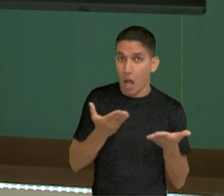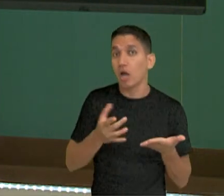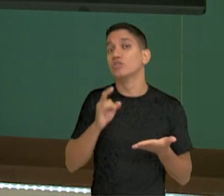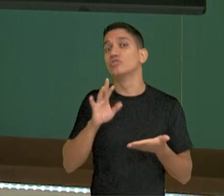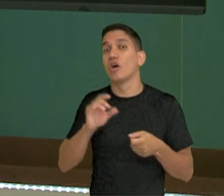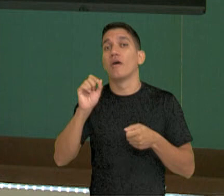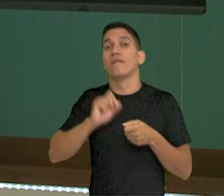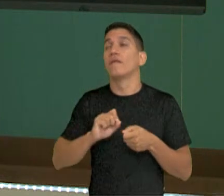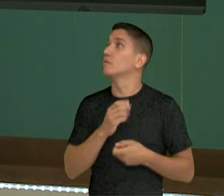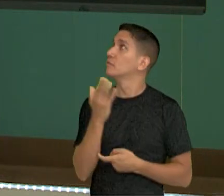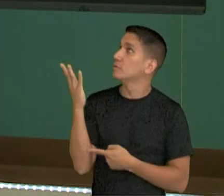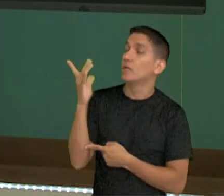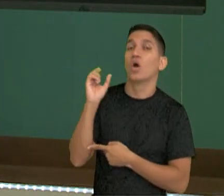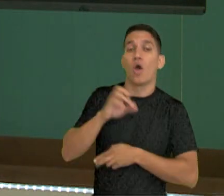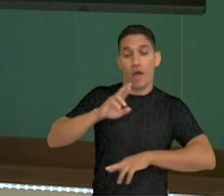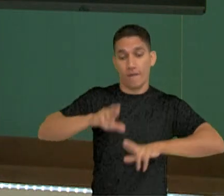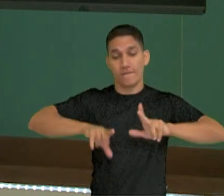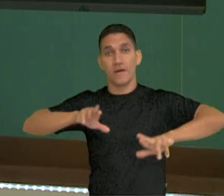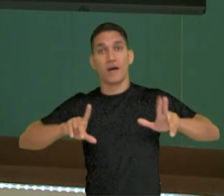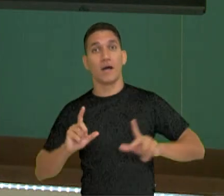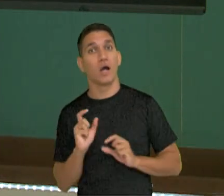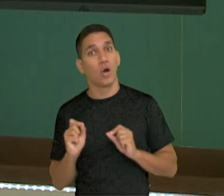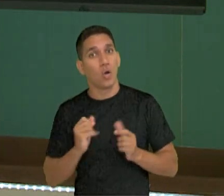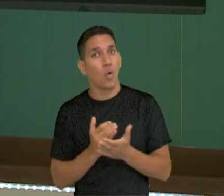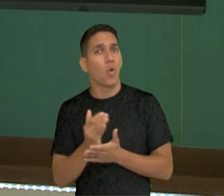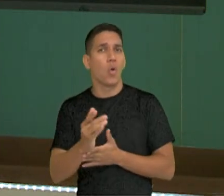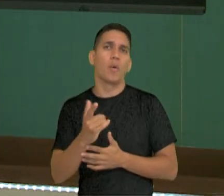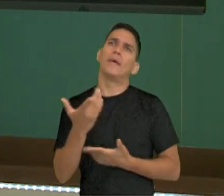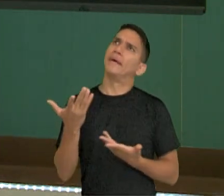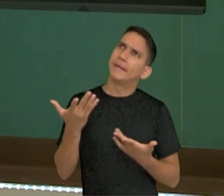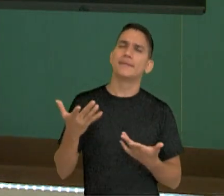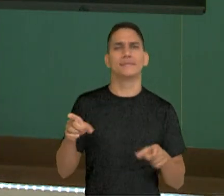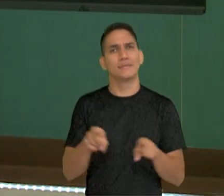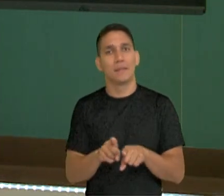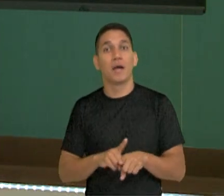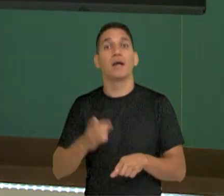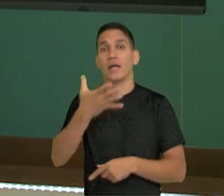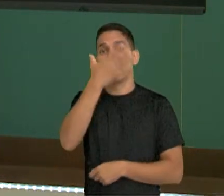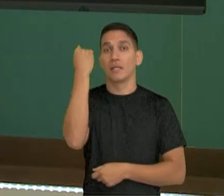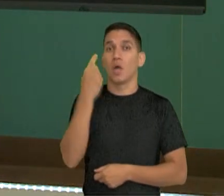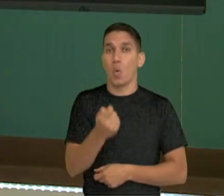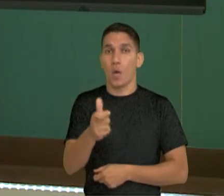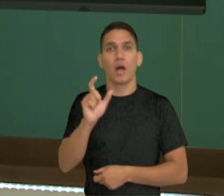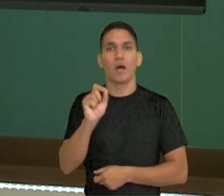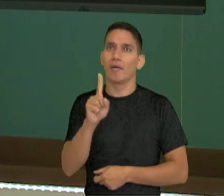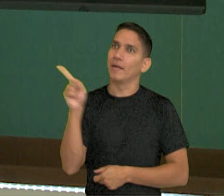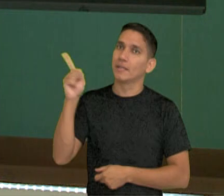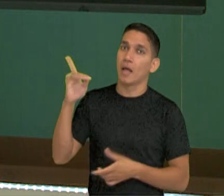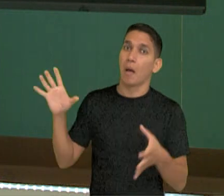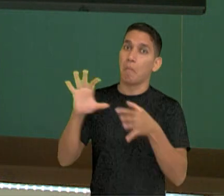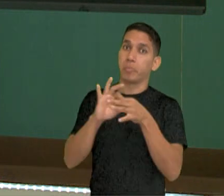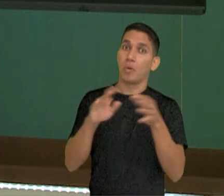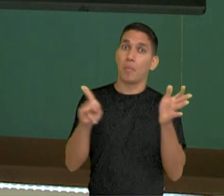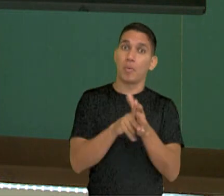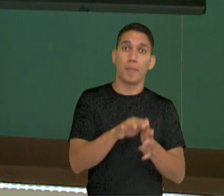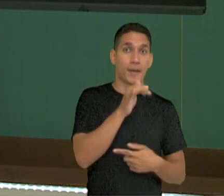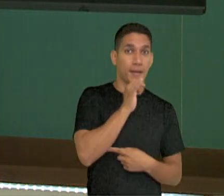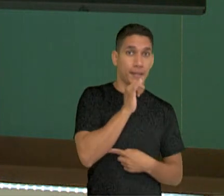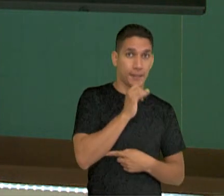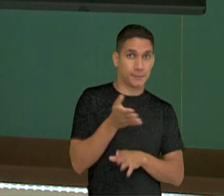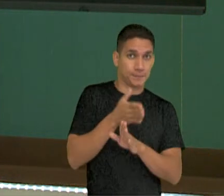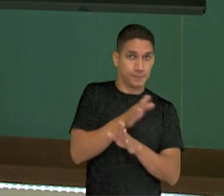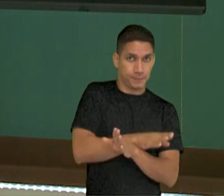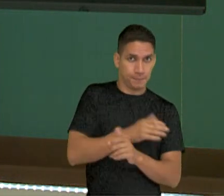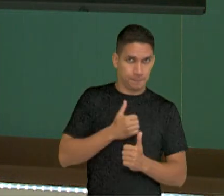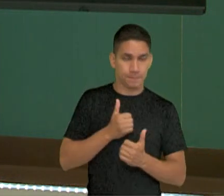só precisa calcular a variância, né? No início ali, até eu, nossa, esqueci, esse daqui é baseado no nosso exemplo ali.